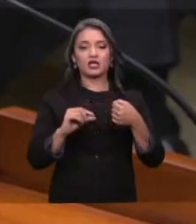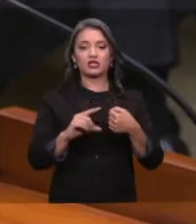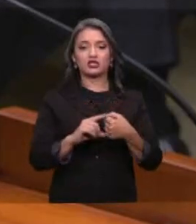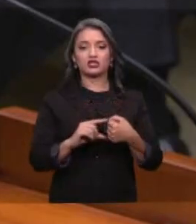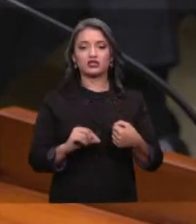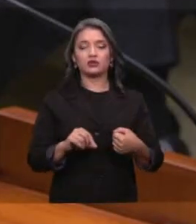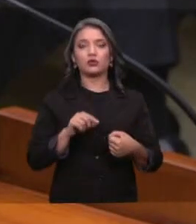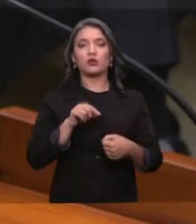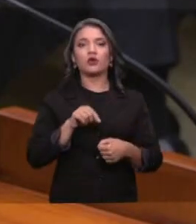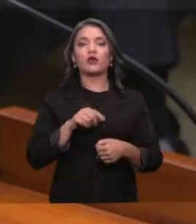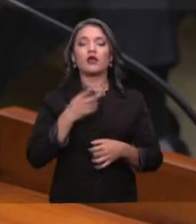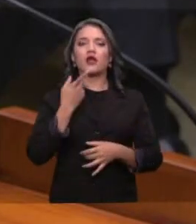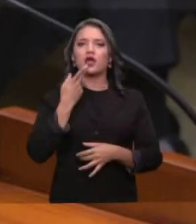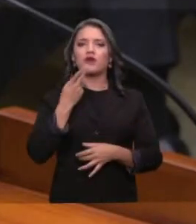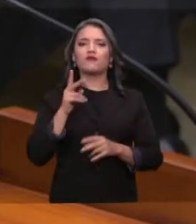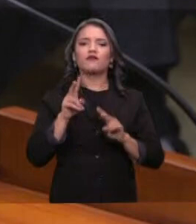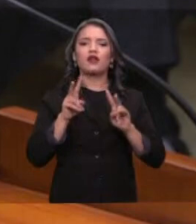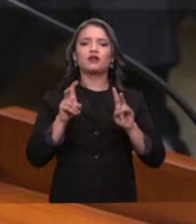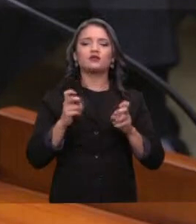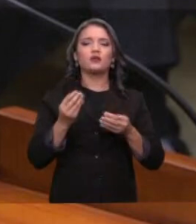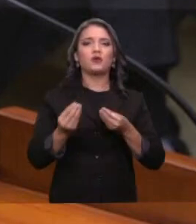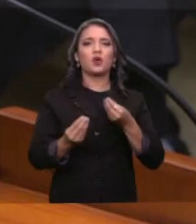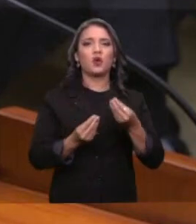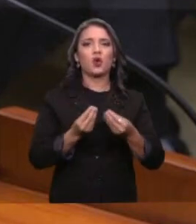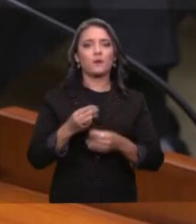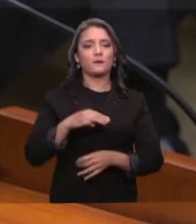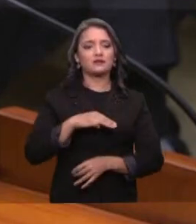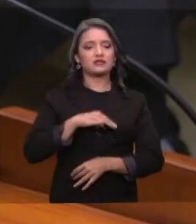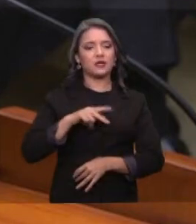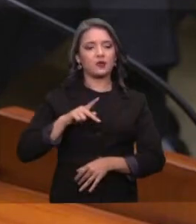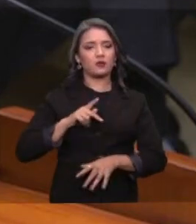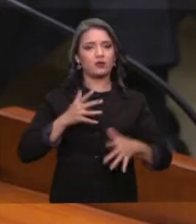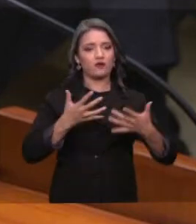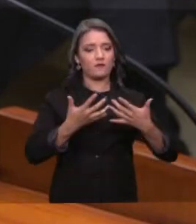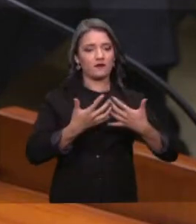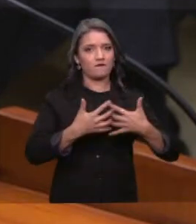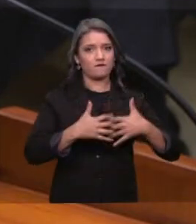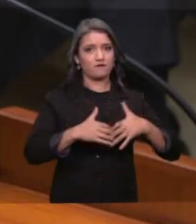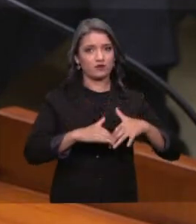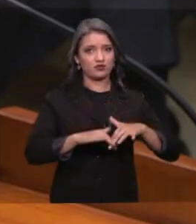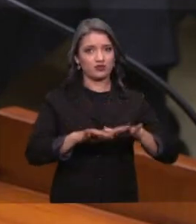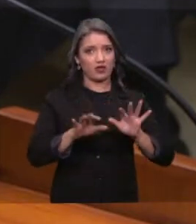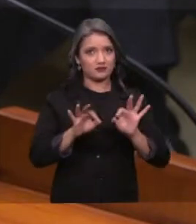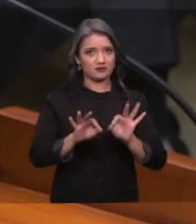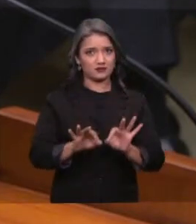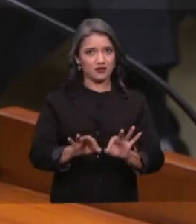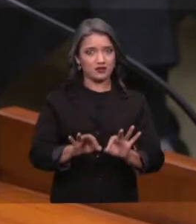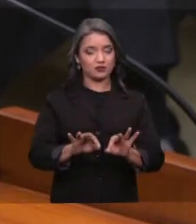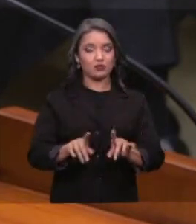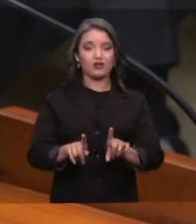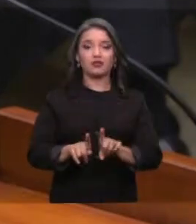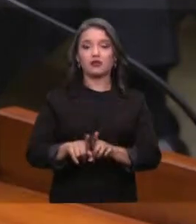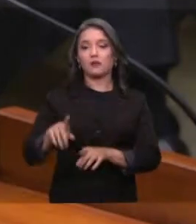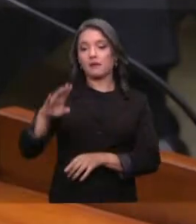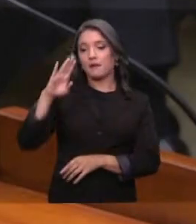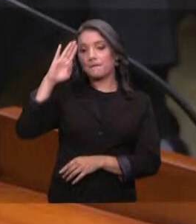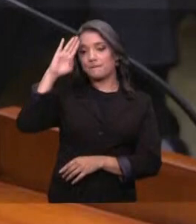bom funcionamento do Ministério Público e, principalmente,